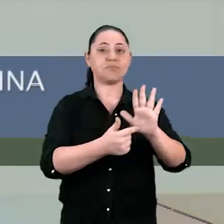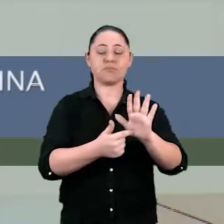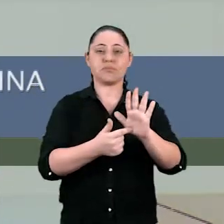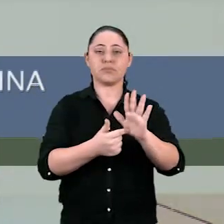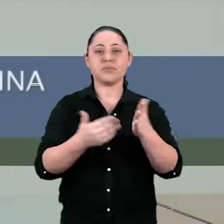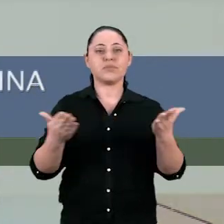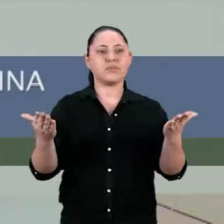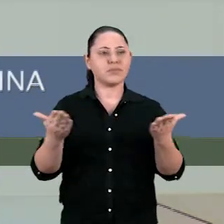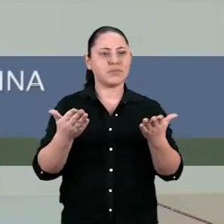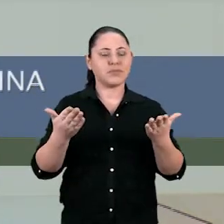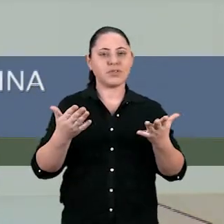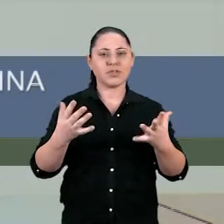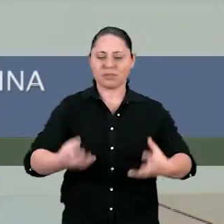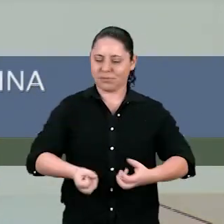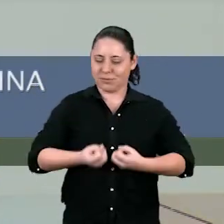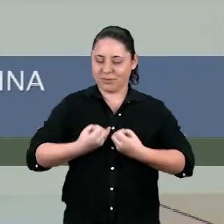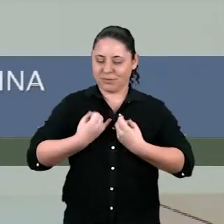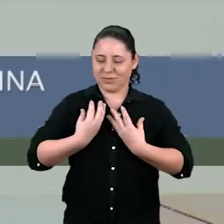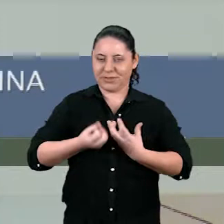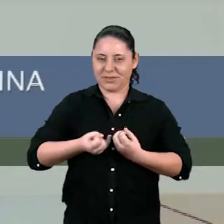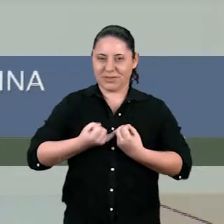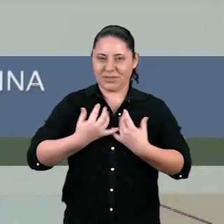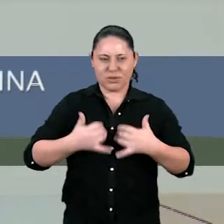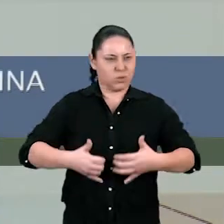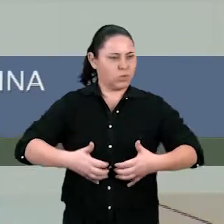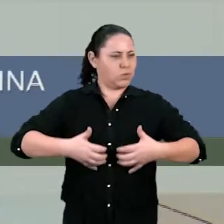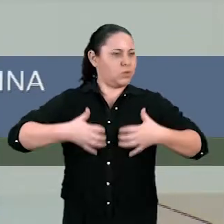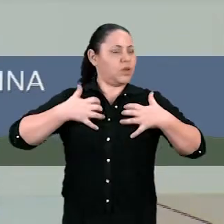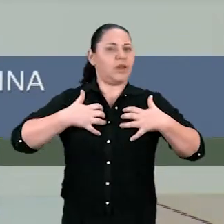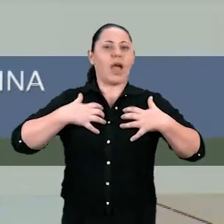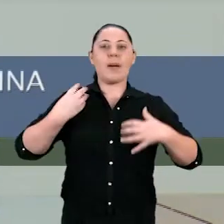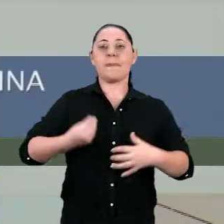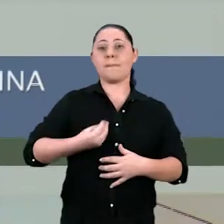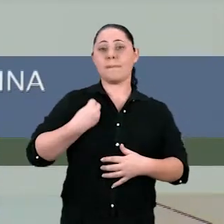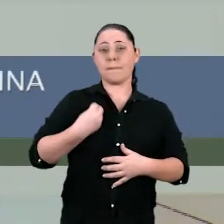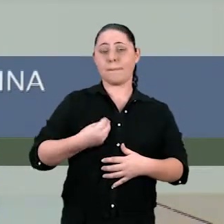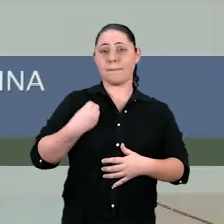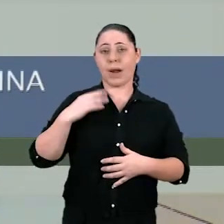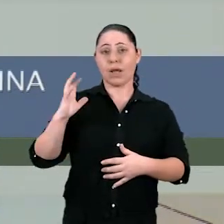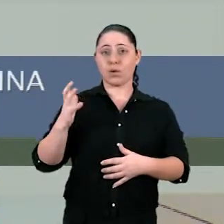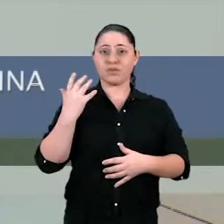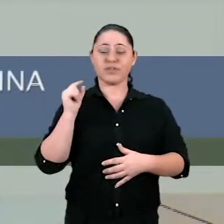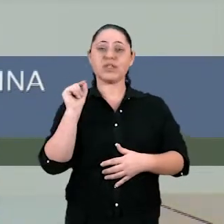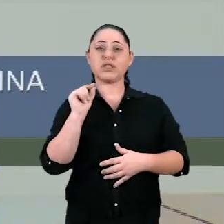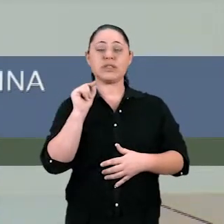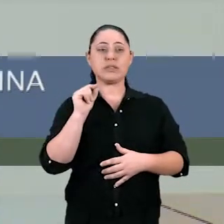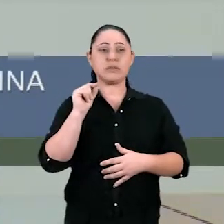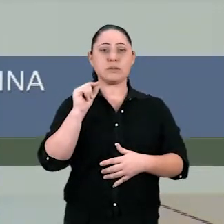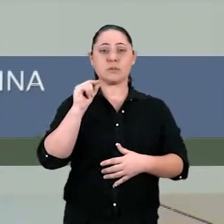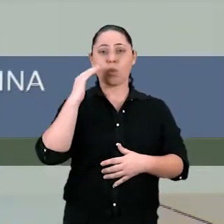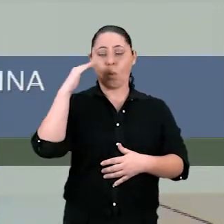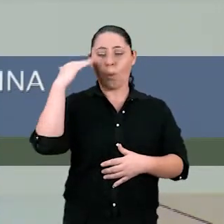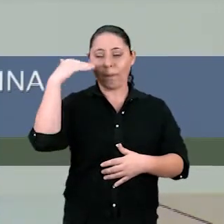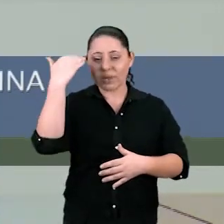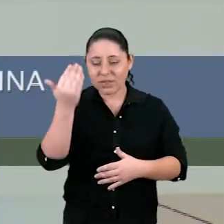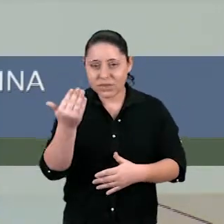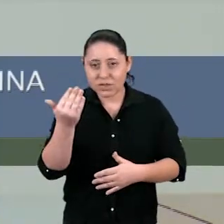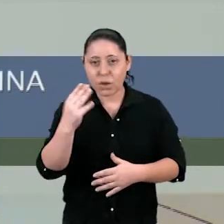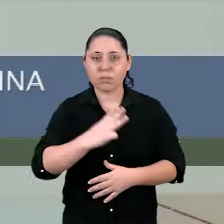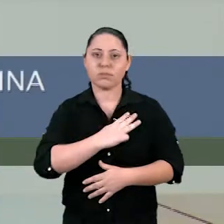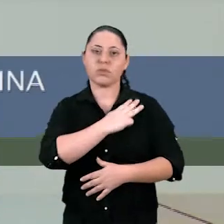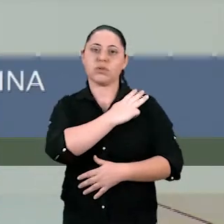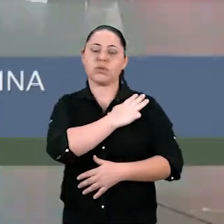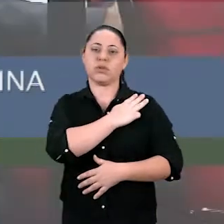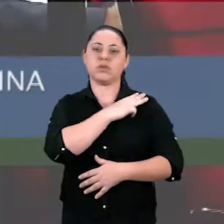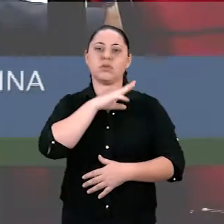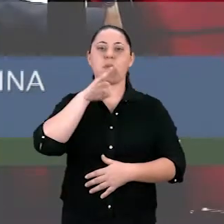expressar minha alegria de poder participar de um evento em que homenageia a Sua Excelência, o